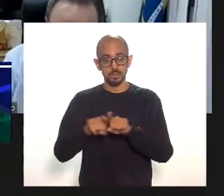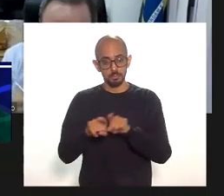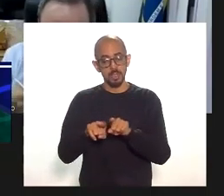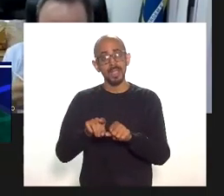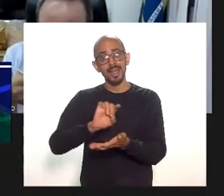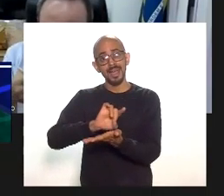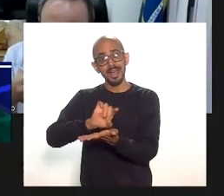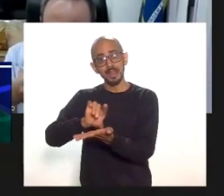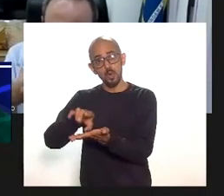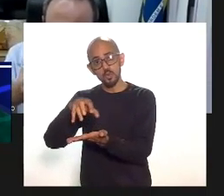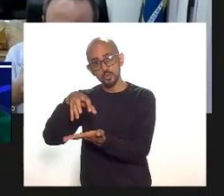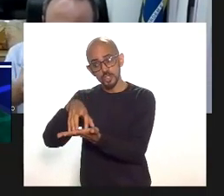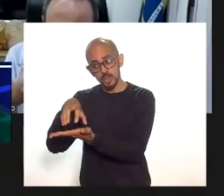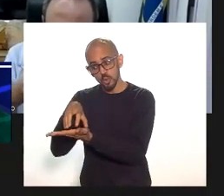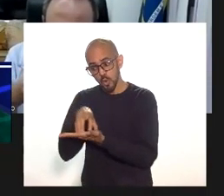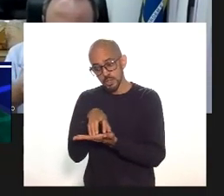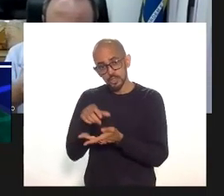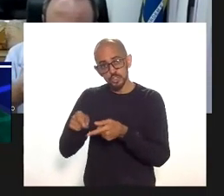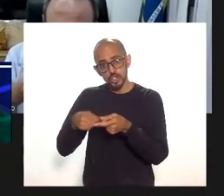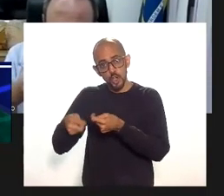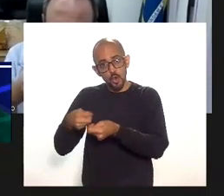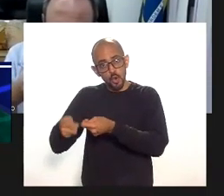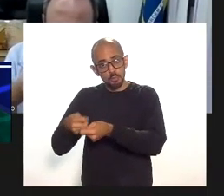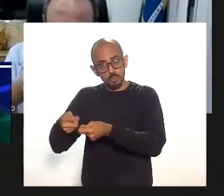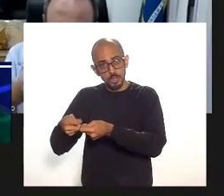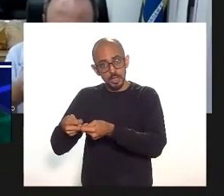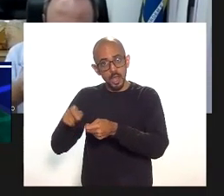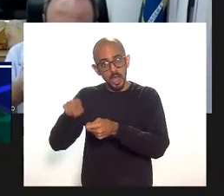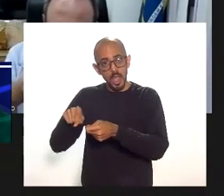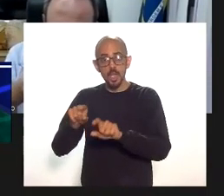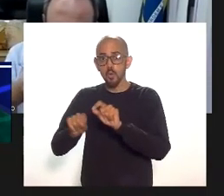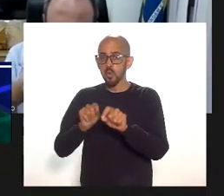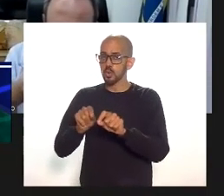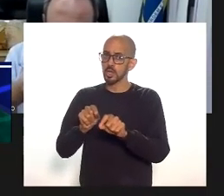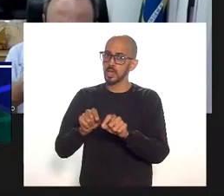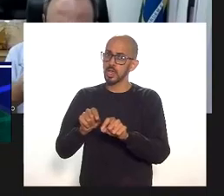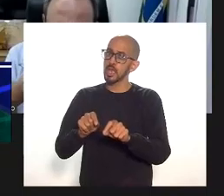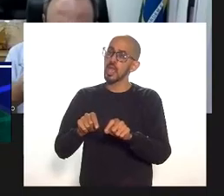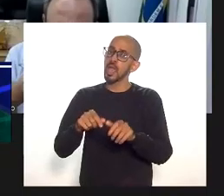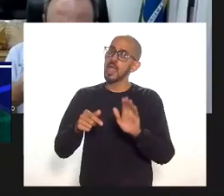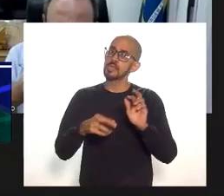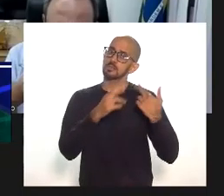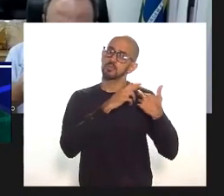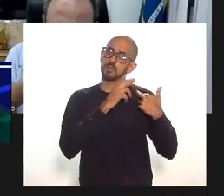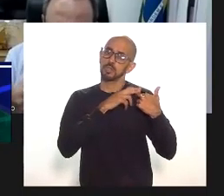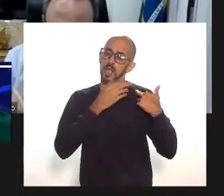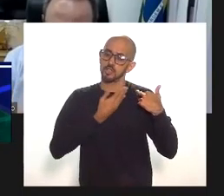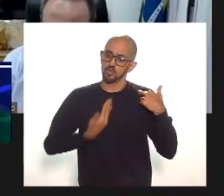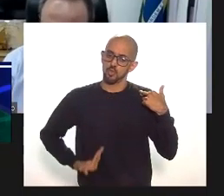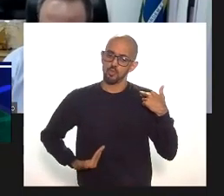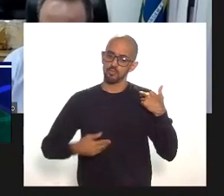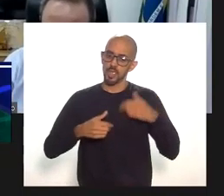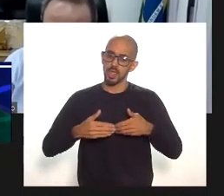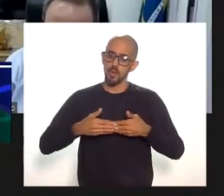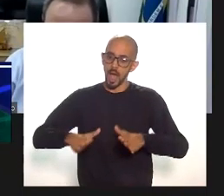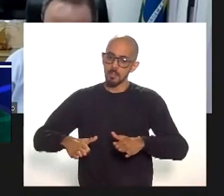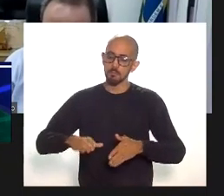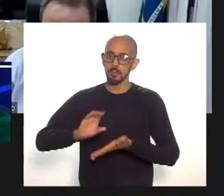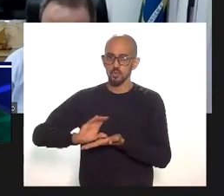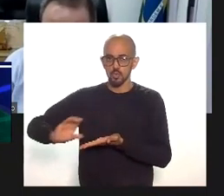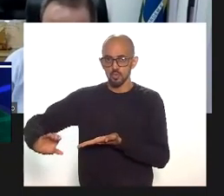do Estado, cabe às prefeituras, cabe ao governo federal abrir linha de crédito para dar suporte para que esses setores econômicos enfrentem a